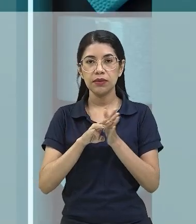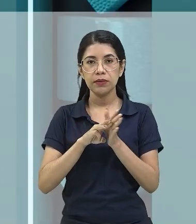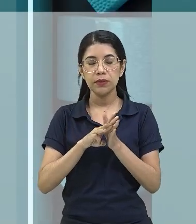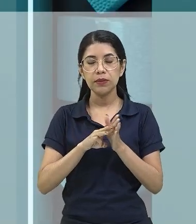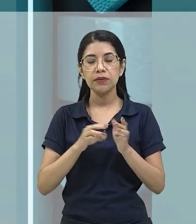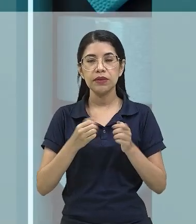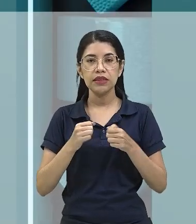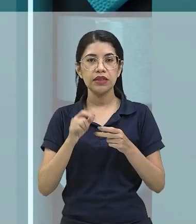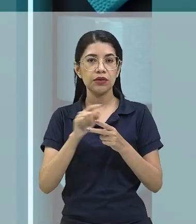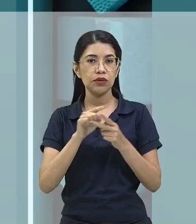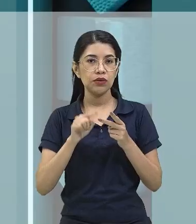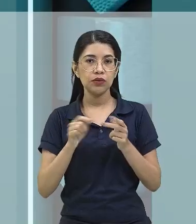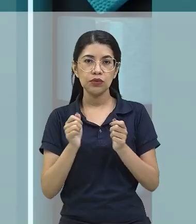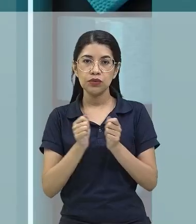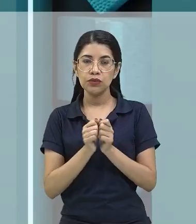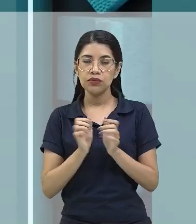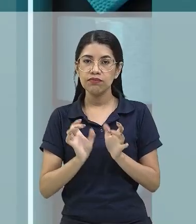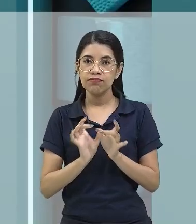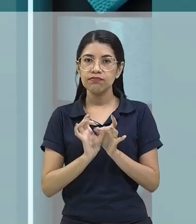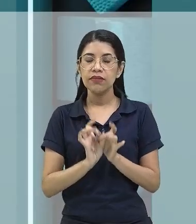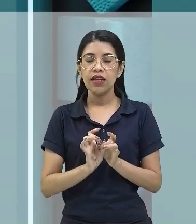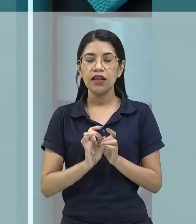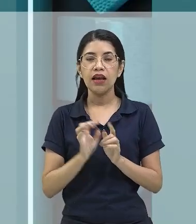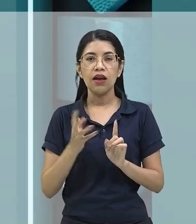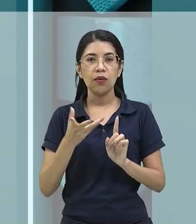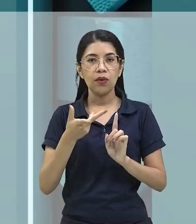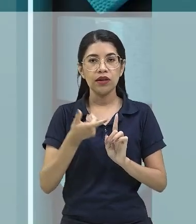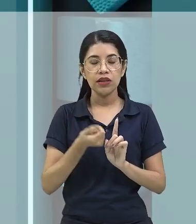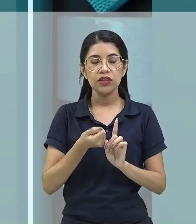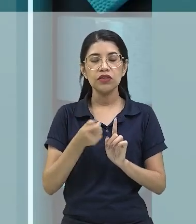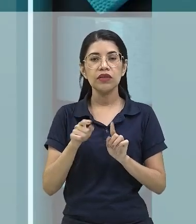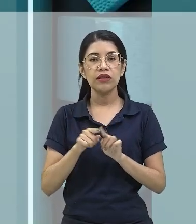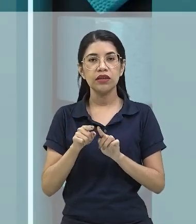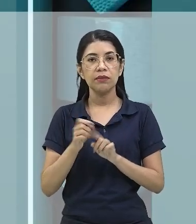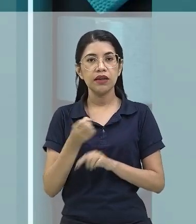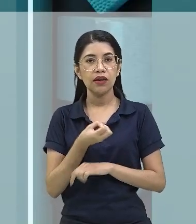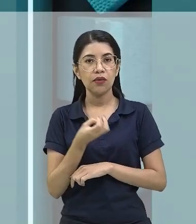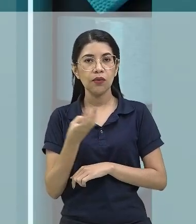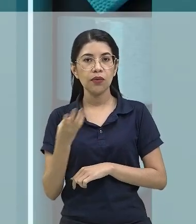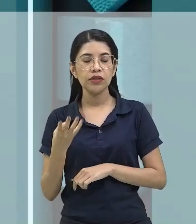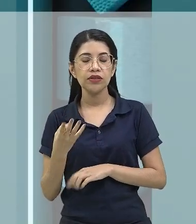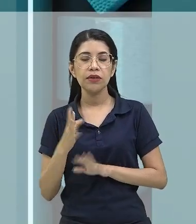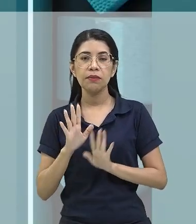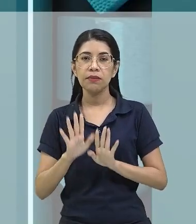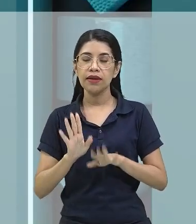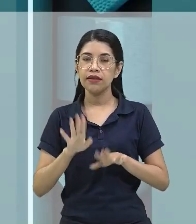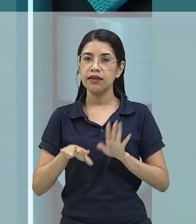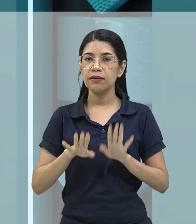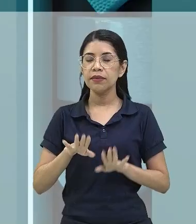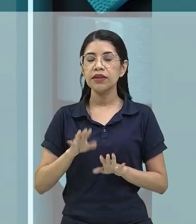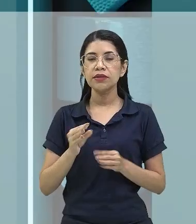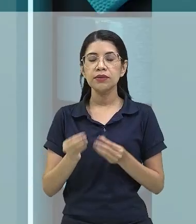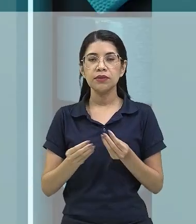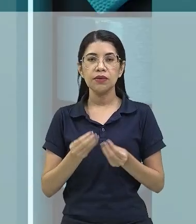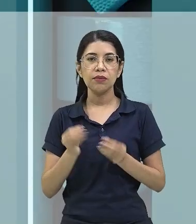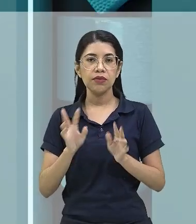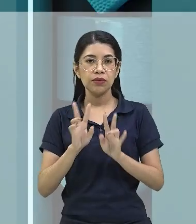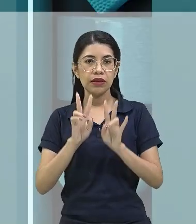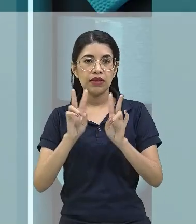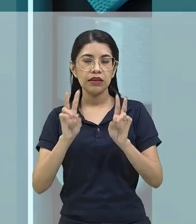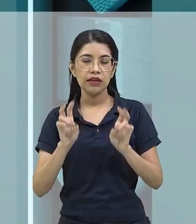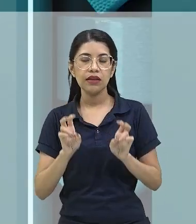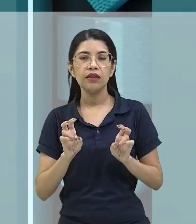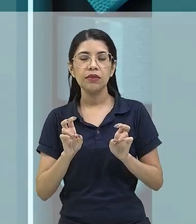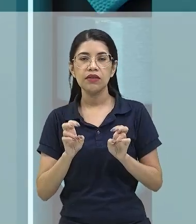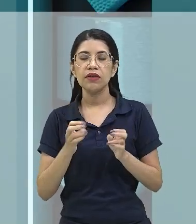das duas coisas, da qualitativa e da quantitativa. Isso depende muito, né, do tema, do